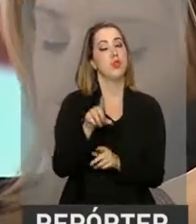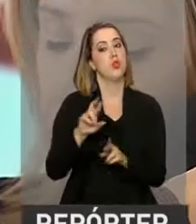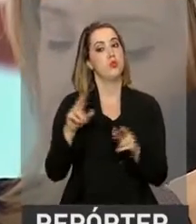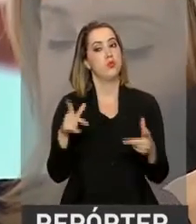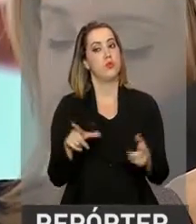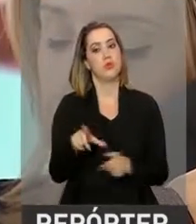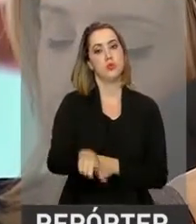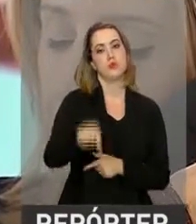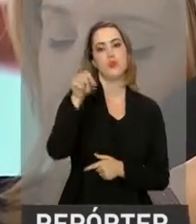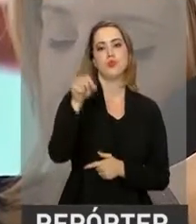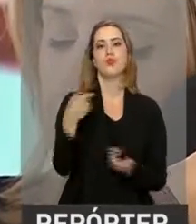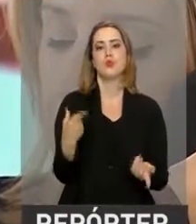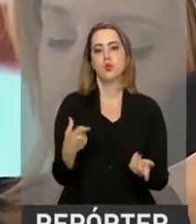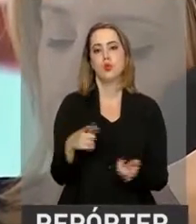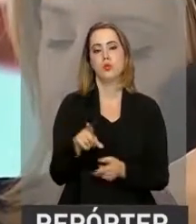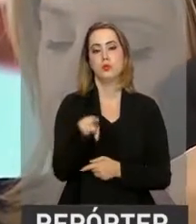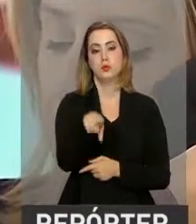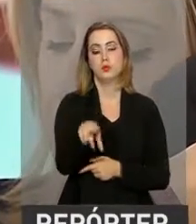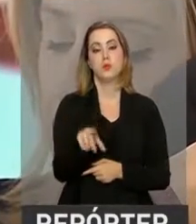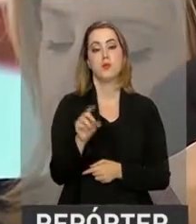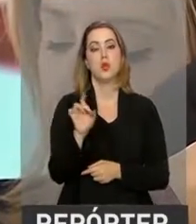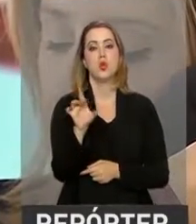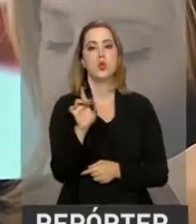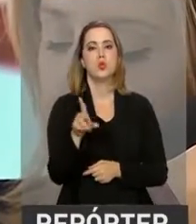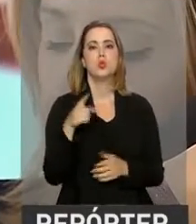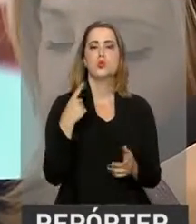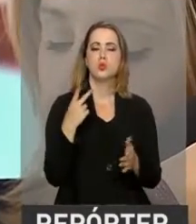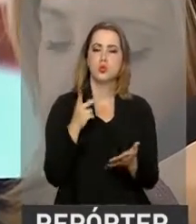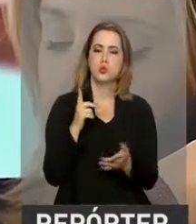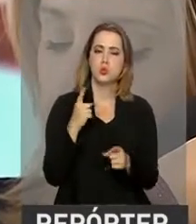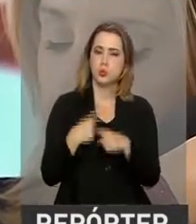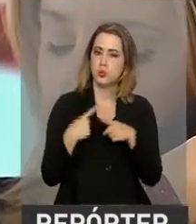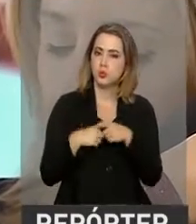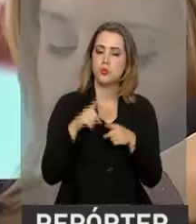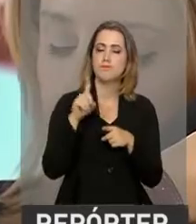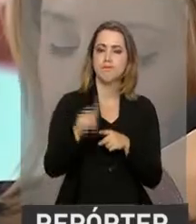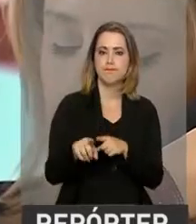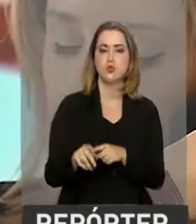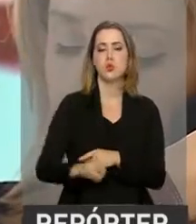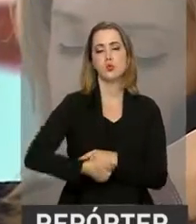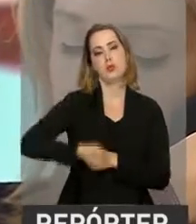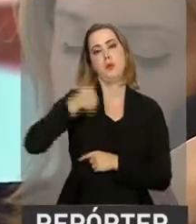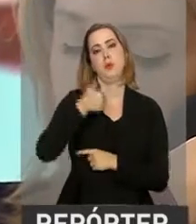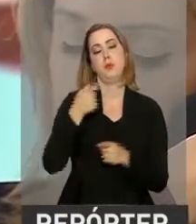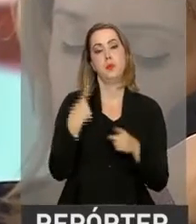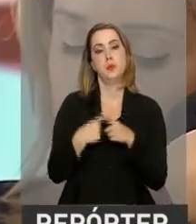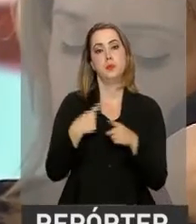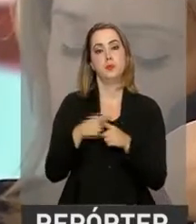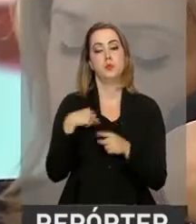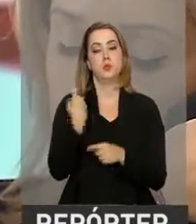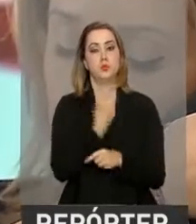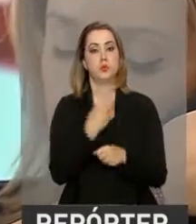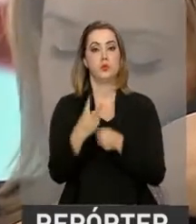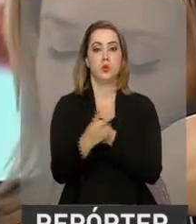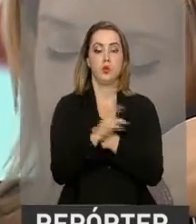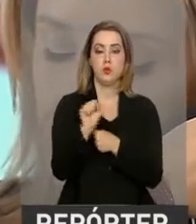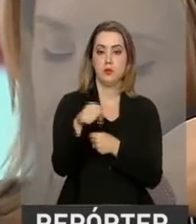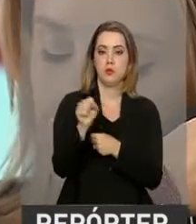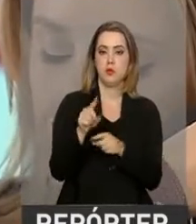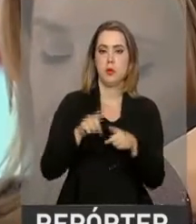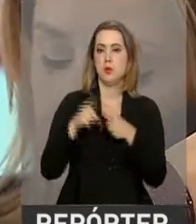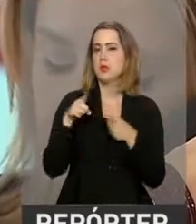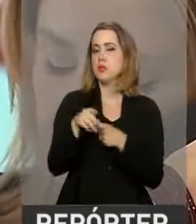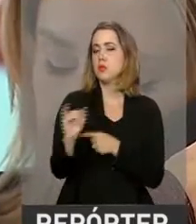fazer, é claro que só esta razão já é um benefício muito grande para a empresa e nós defendemos isso sim, mas isso